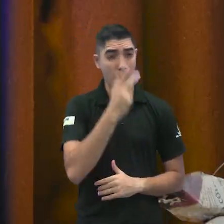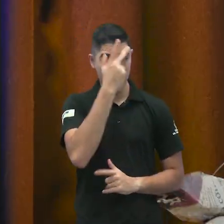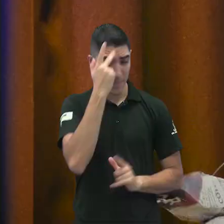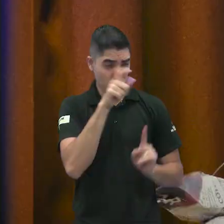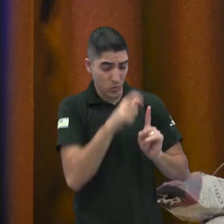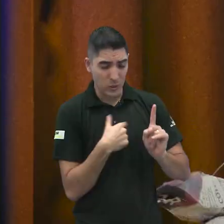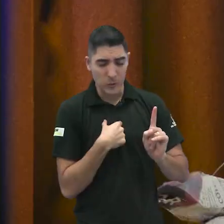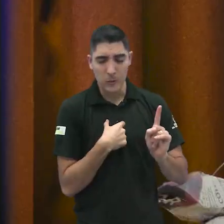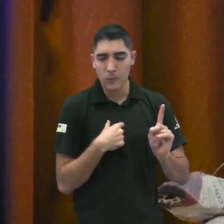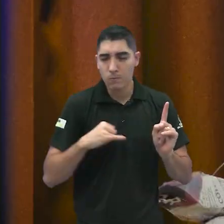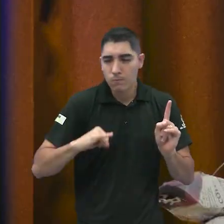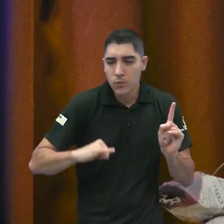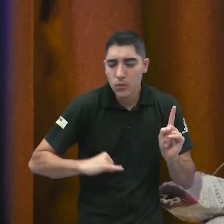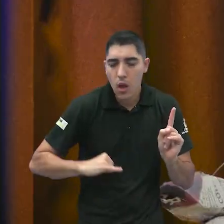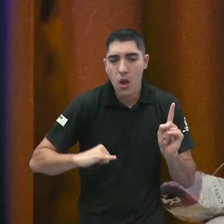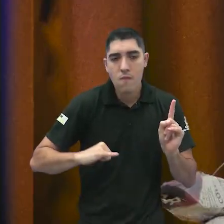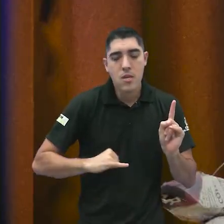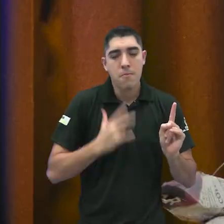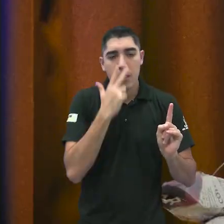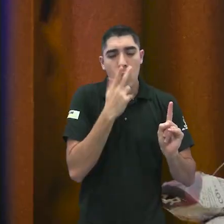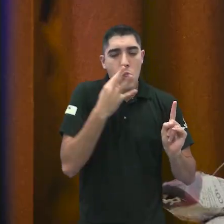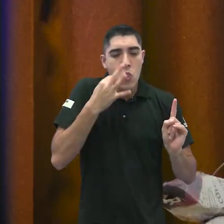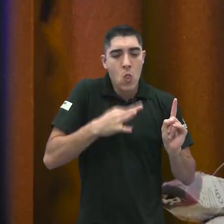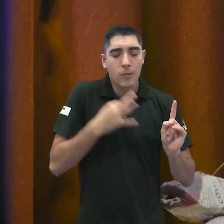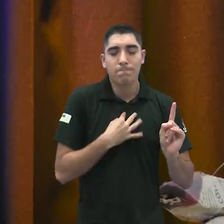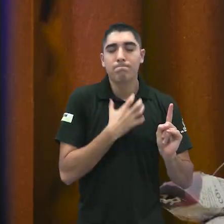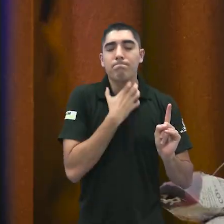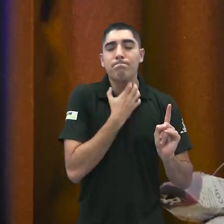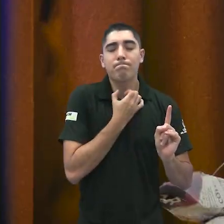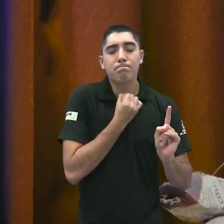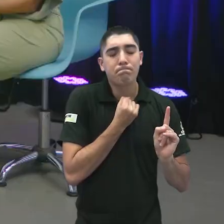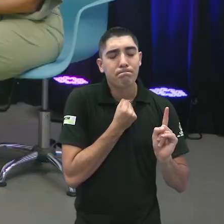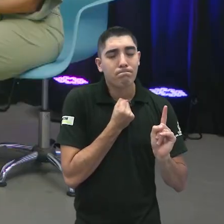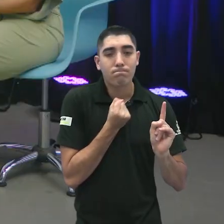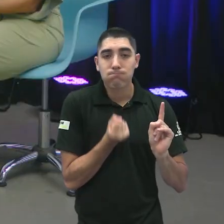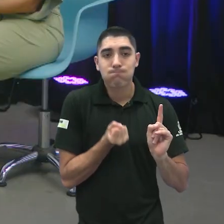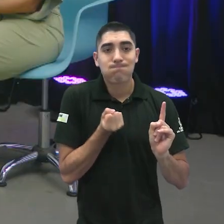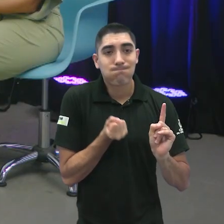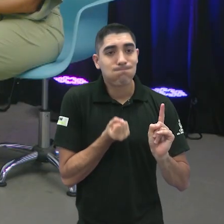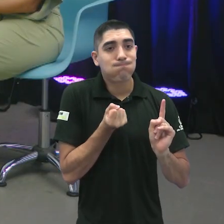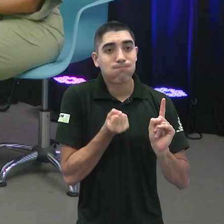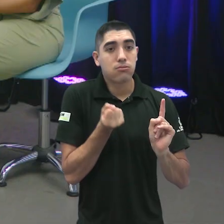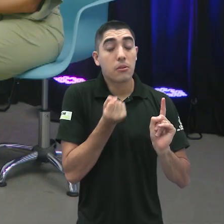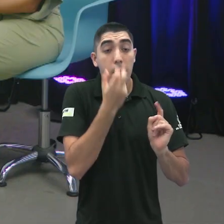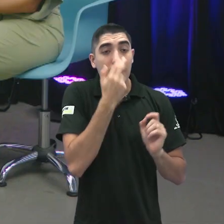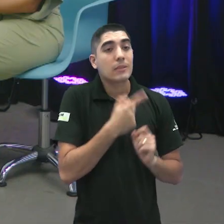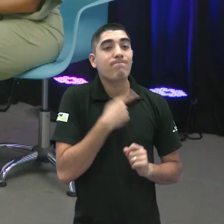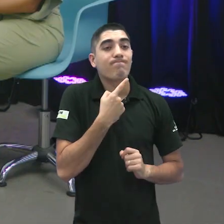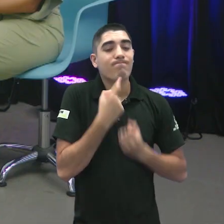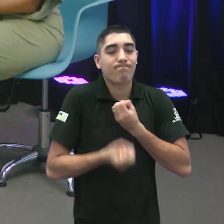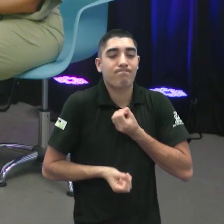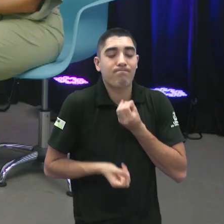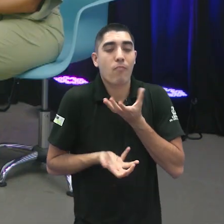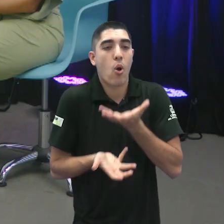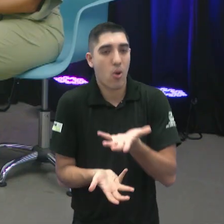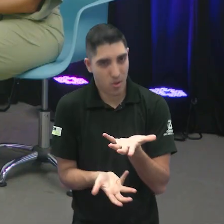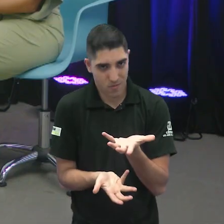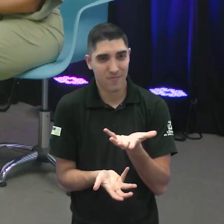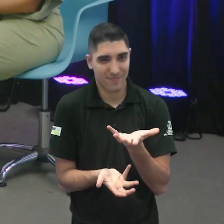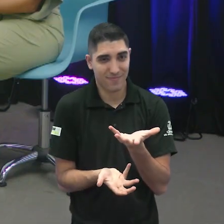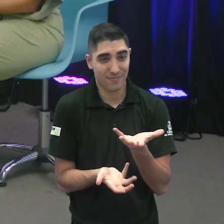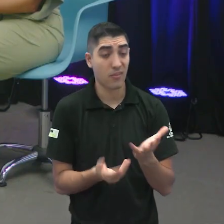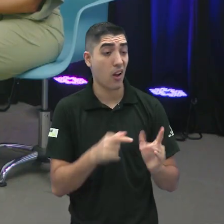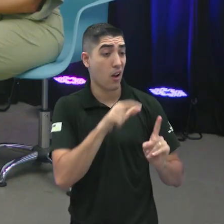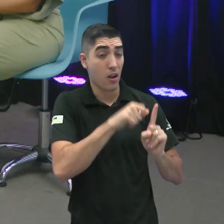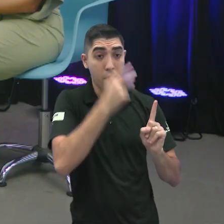tão entalada na garganta, essa corporificação da dor, ela é tão intensa que ela cristalizou, ele não consegue falar. E